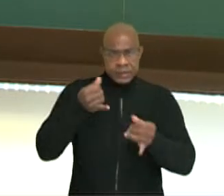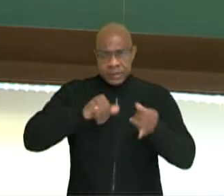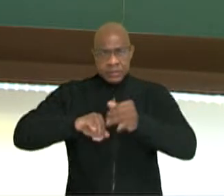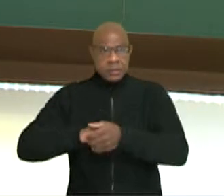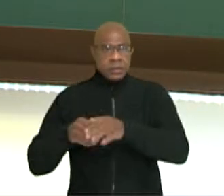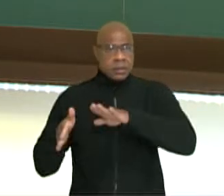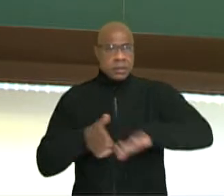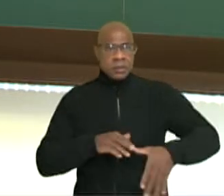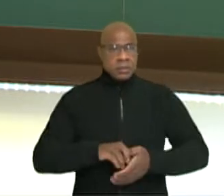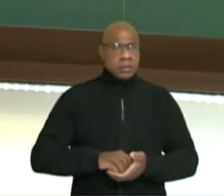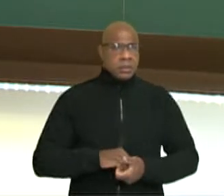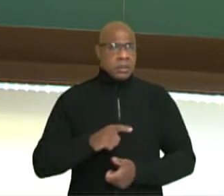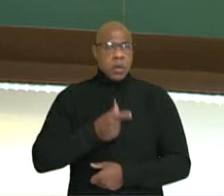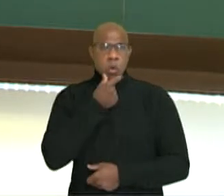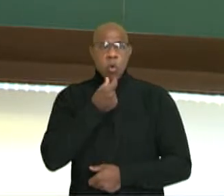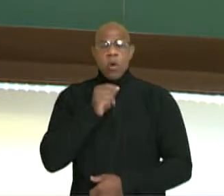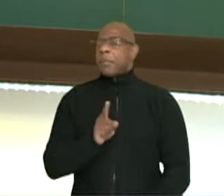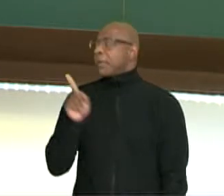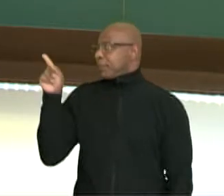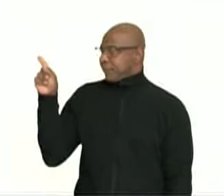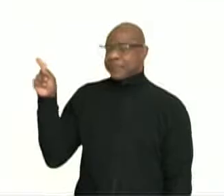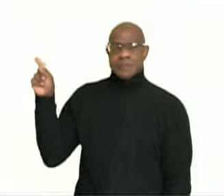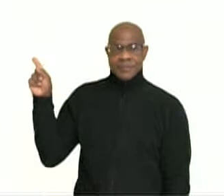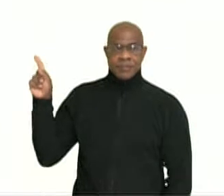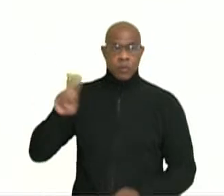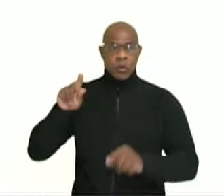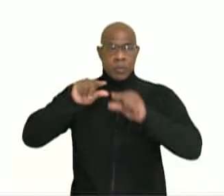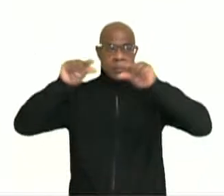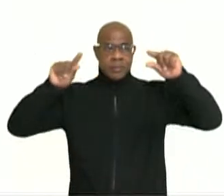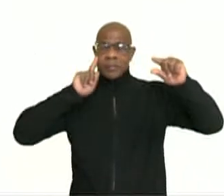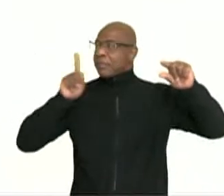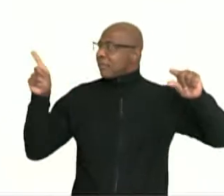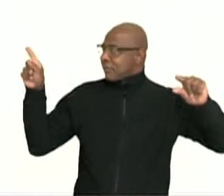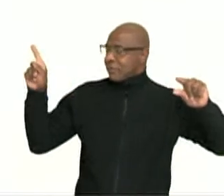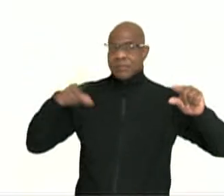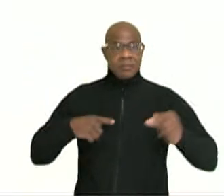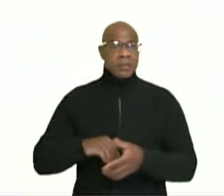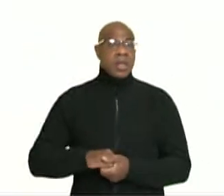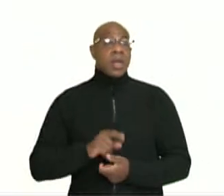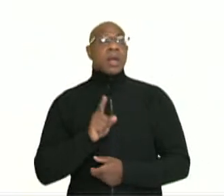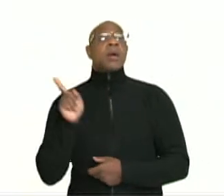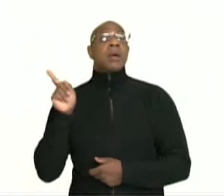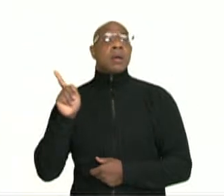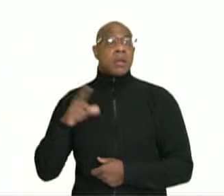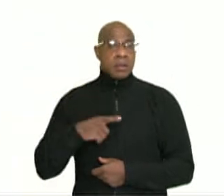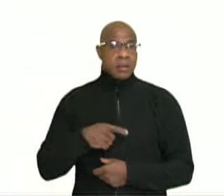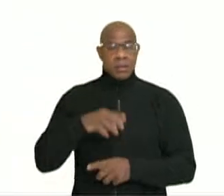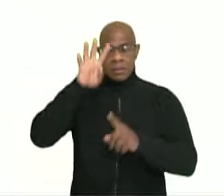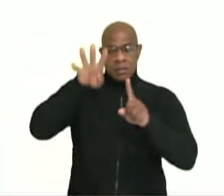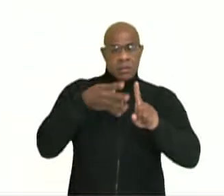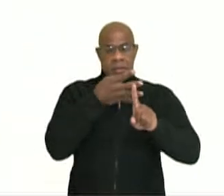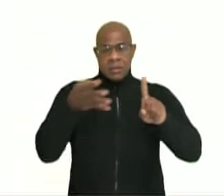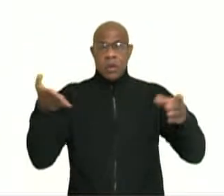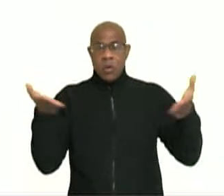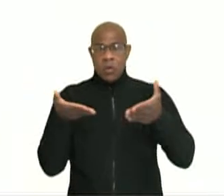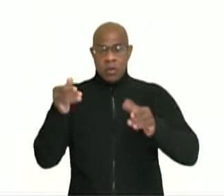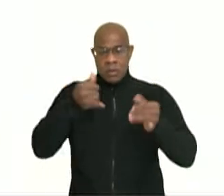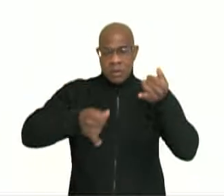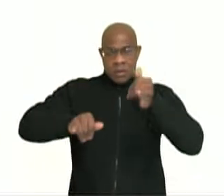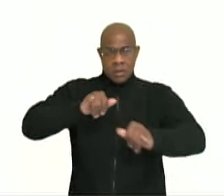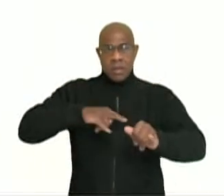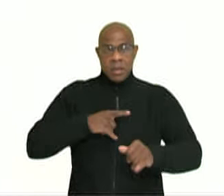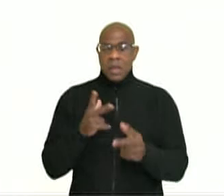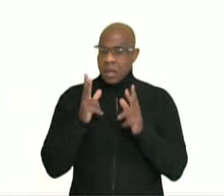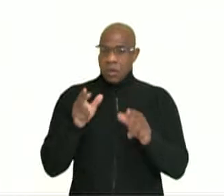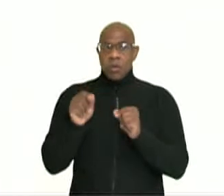tem Dmitri Ivanovich Mendeleev, que publicou a classificação periódica. A tabela periódica que temos hoje em dia é